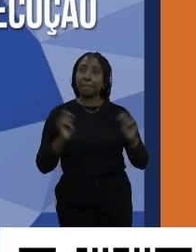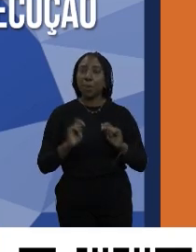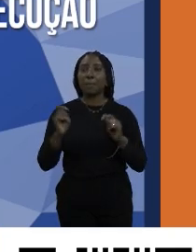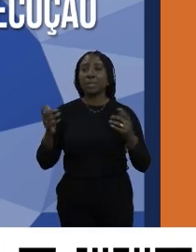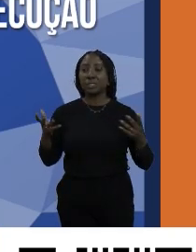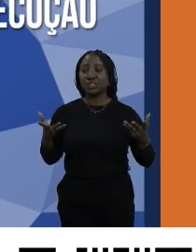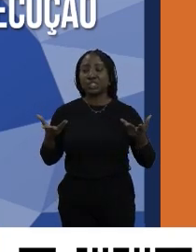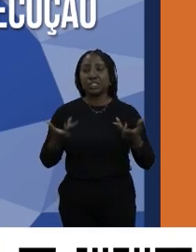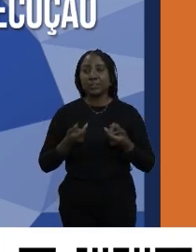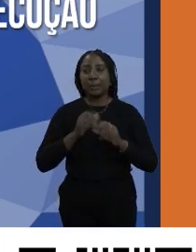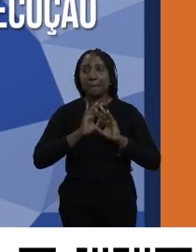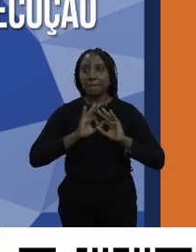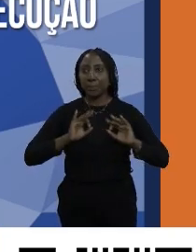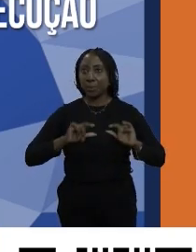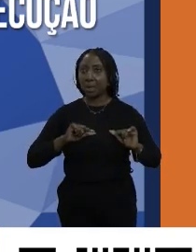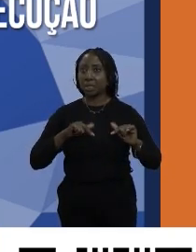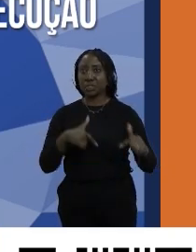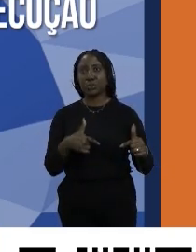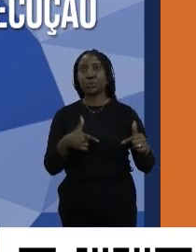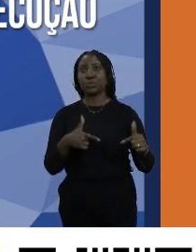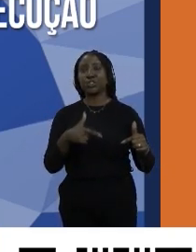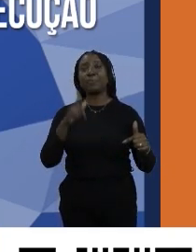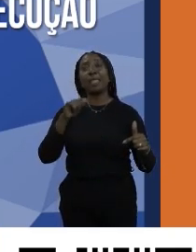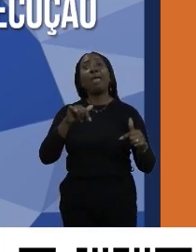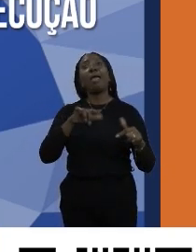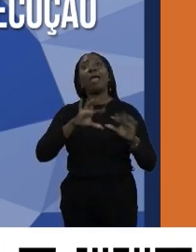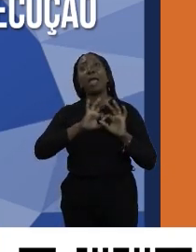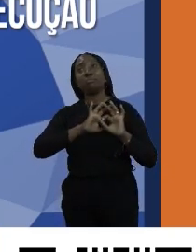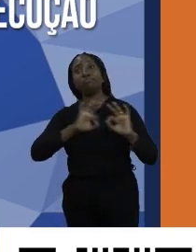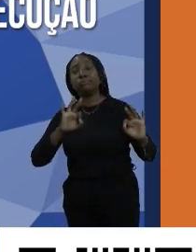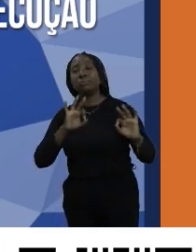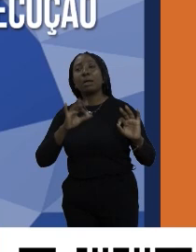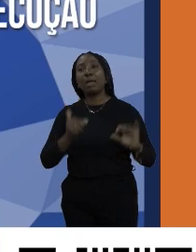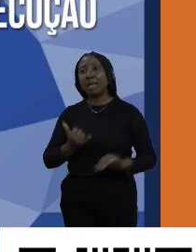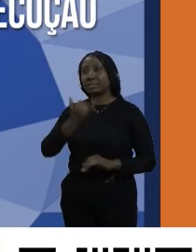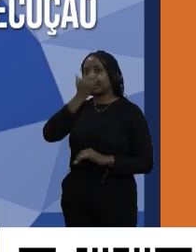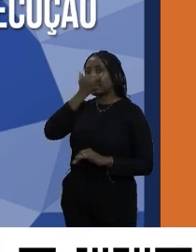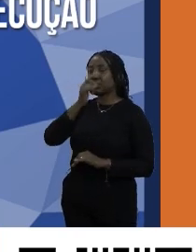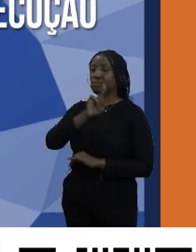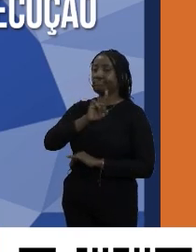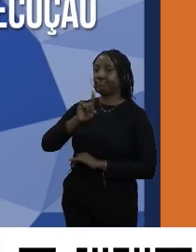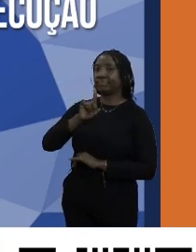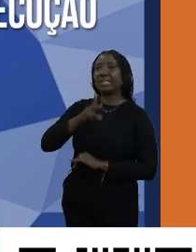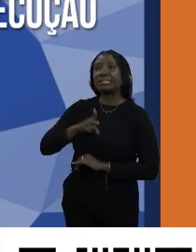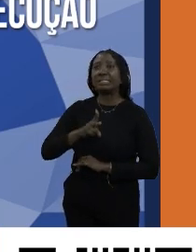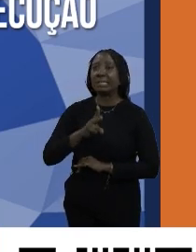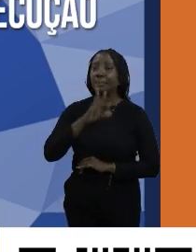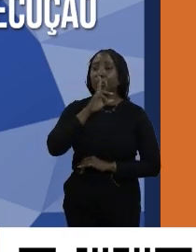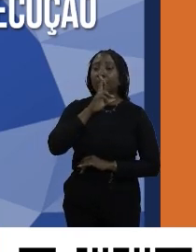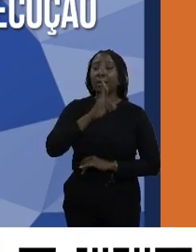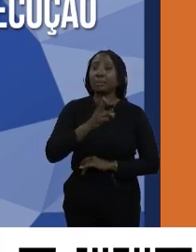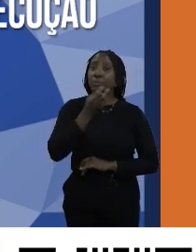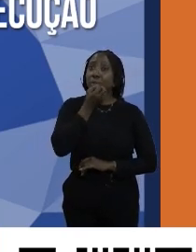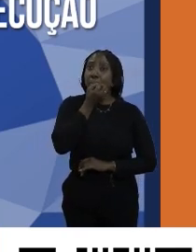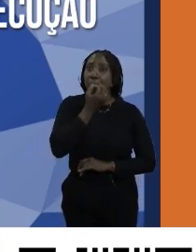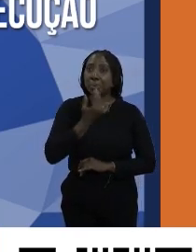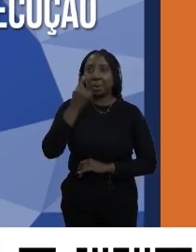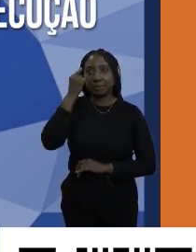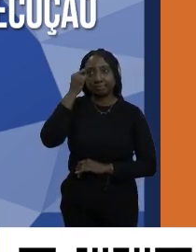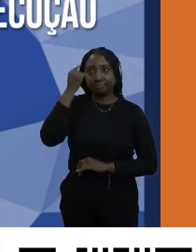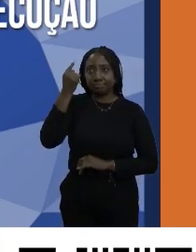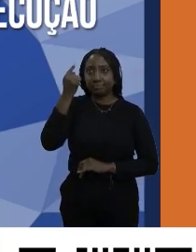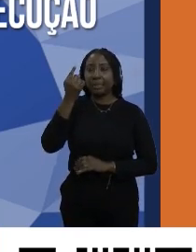né? Vocês estão vendo aí, excelência não, nunca é um acidente, é sempre o resultado de grande intenção, ou seja, eu quero